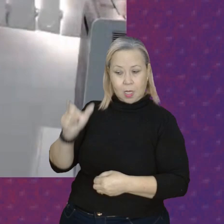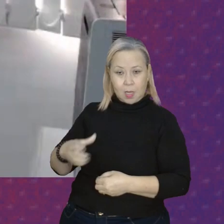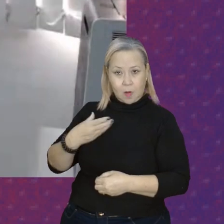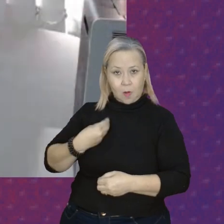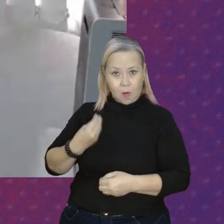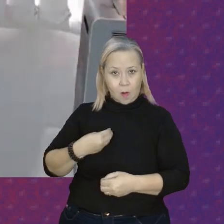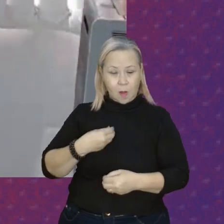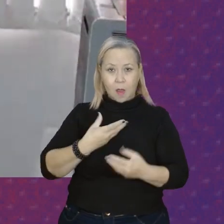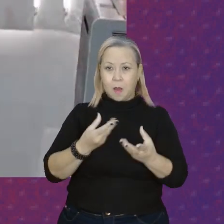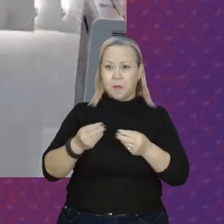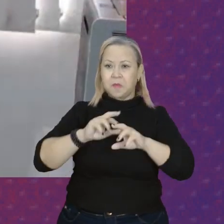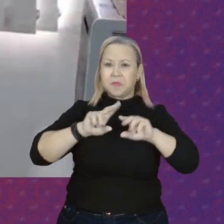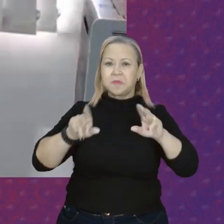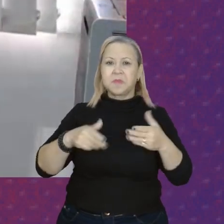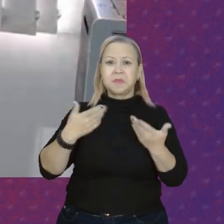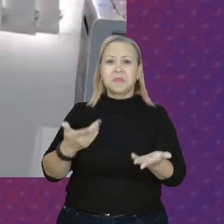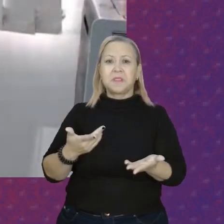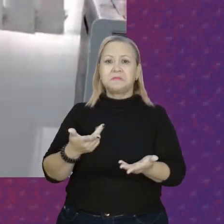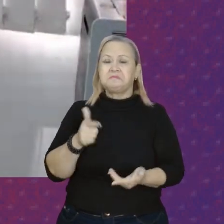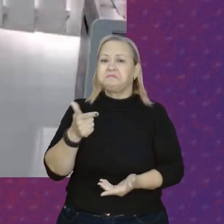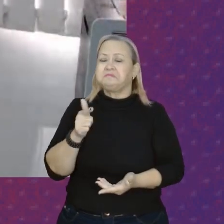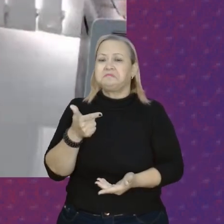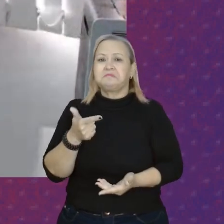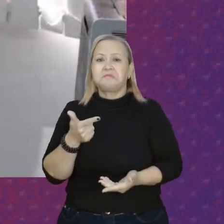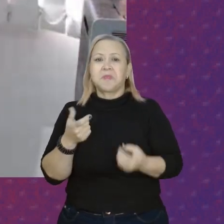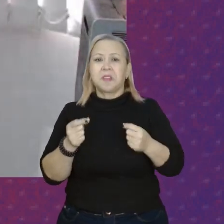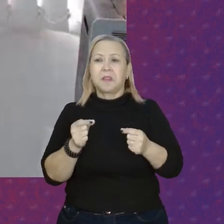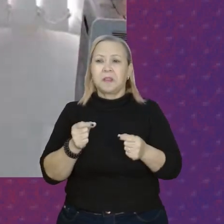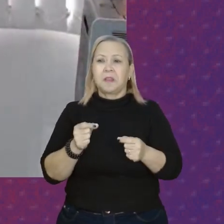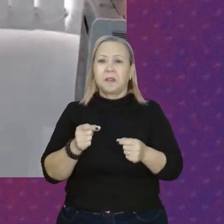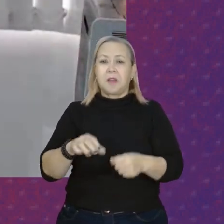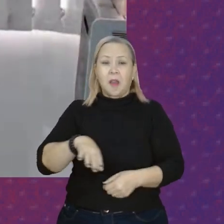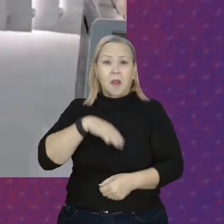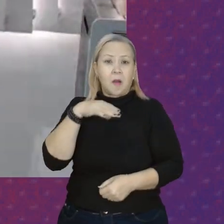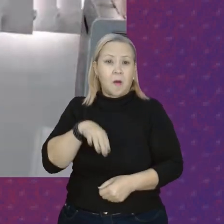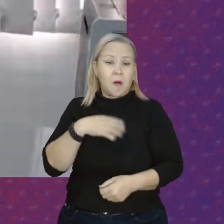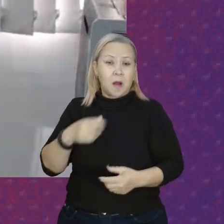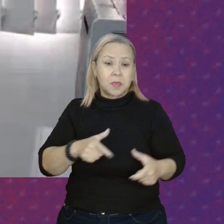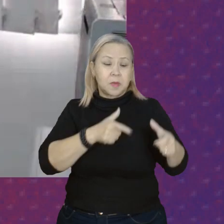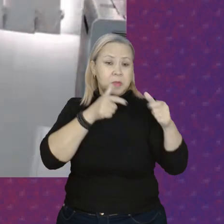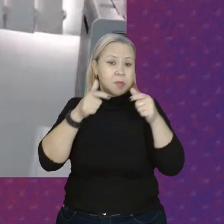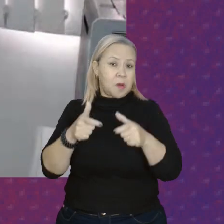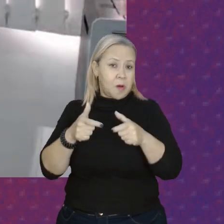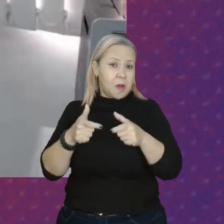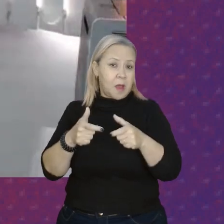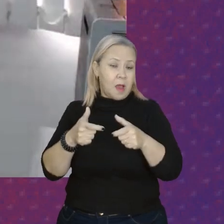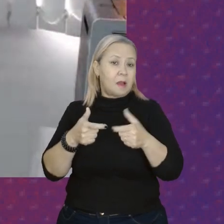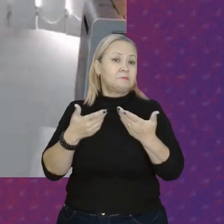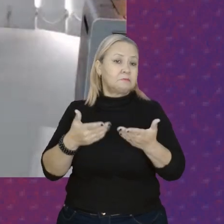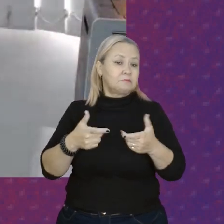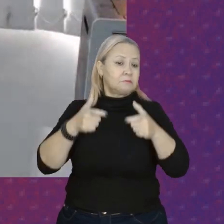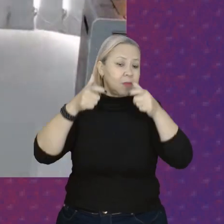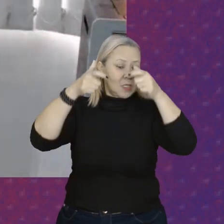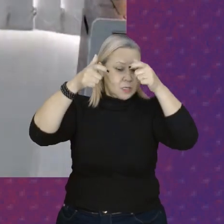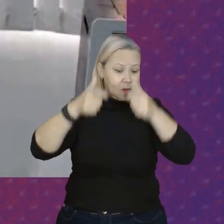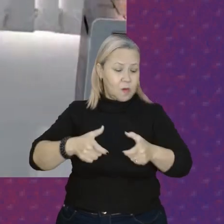vezes declinamos, muitas vezes não temos sequer a coragem, né, de nos colocarmos para a assunção desses